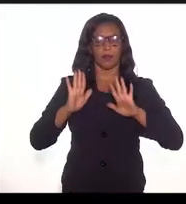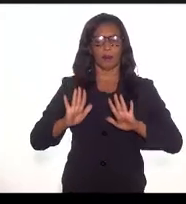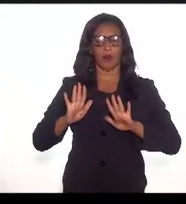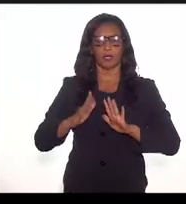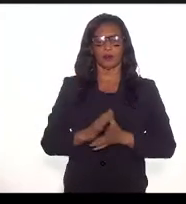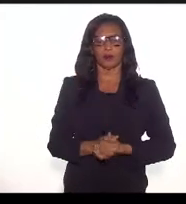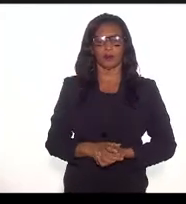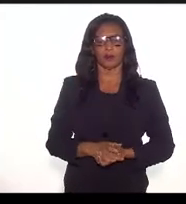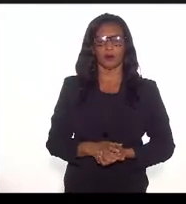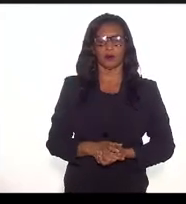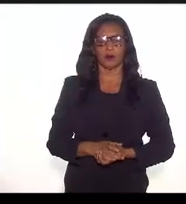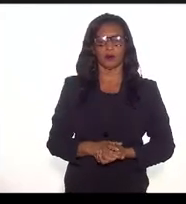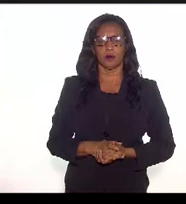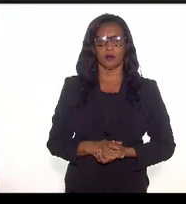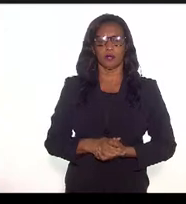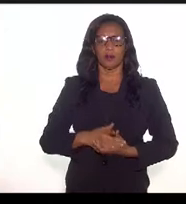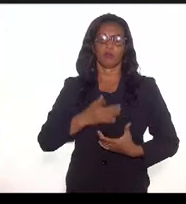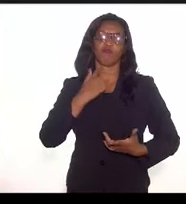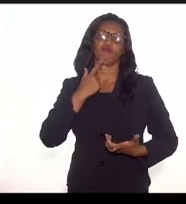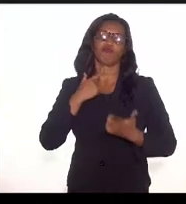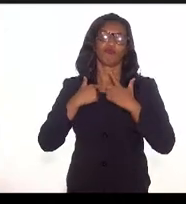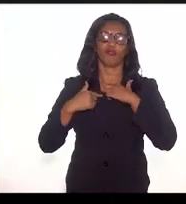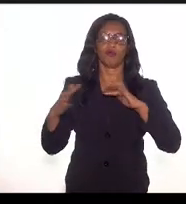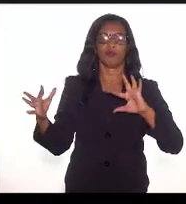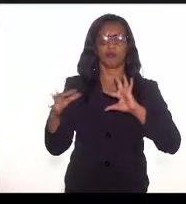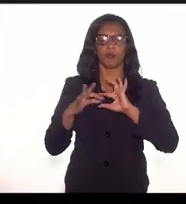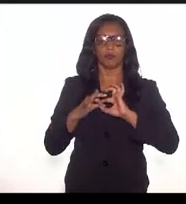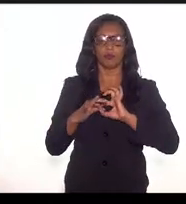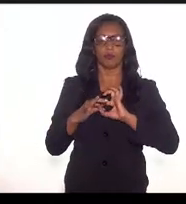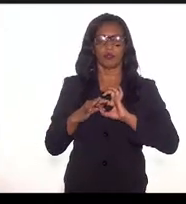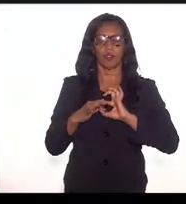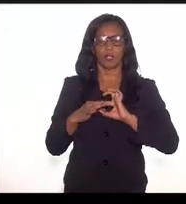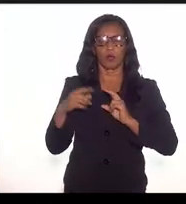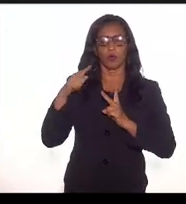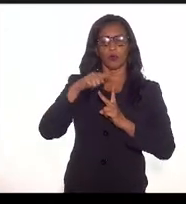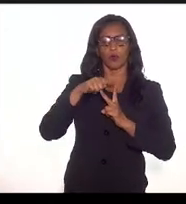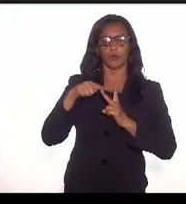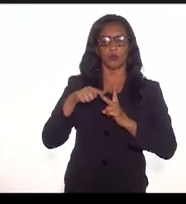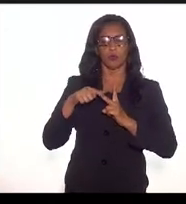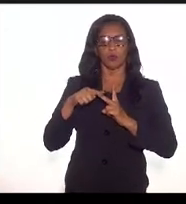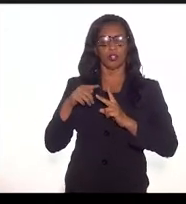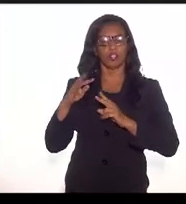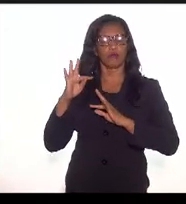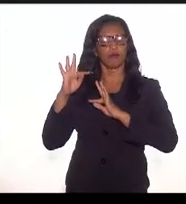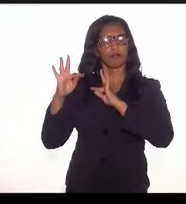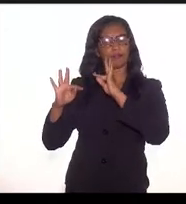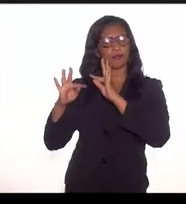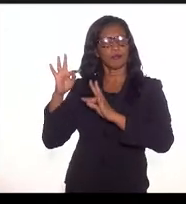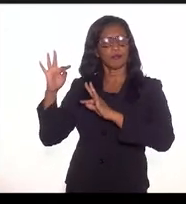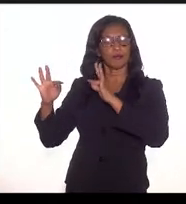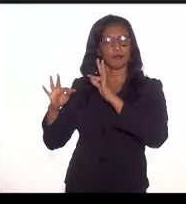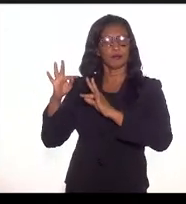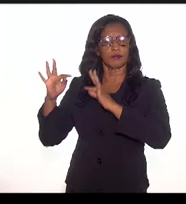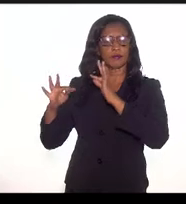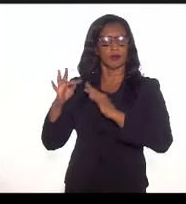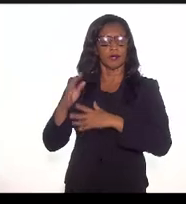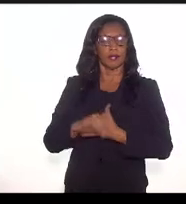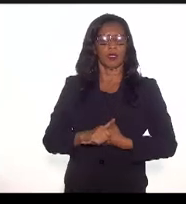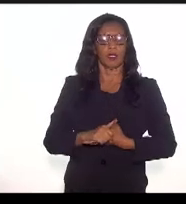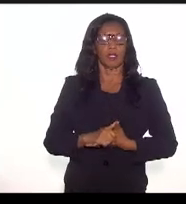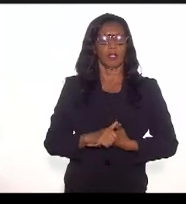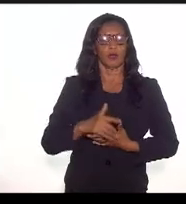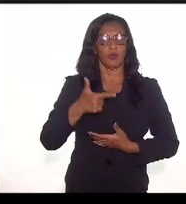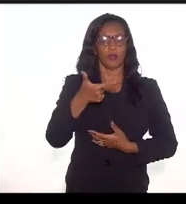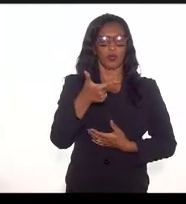questões alheias à nossa vontade, que foi a judicialização de dois tratamentos tributários especiais, que foi a Lei 8960